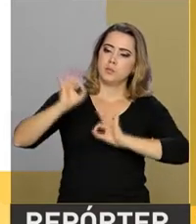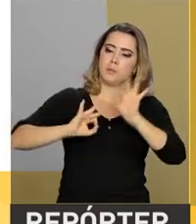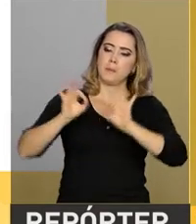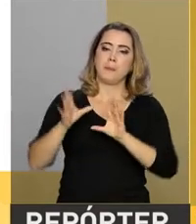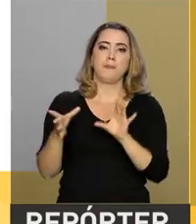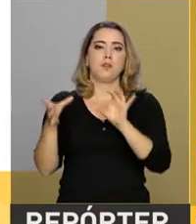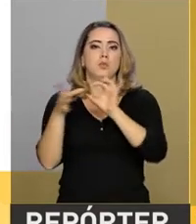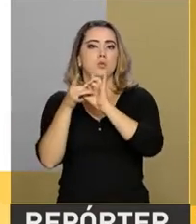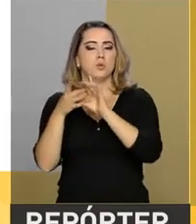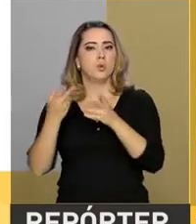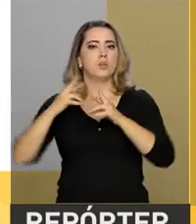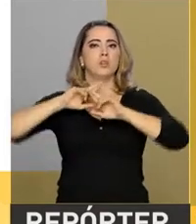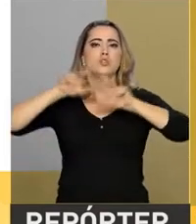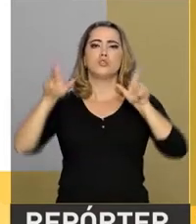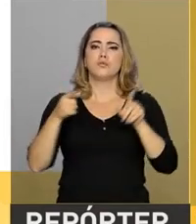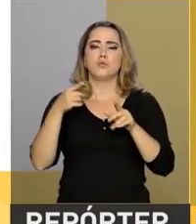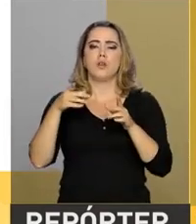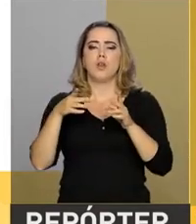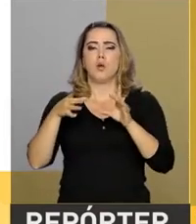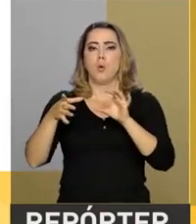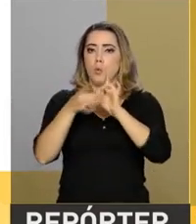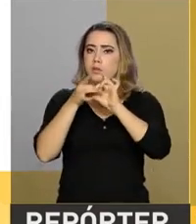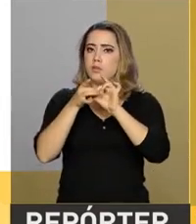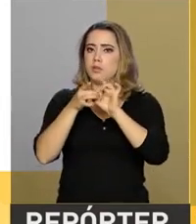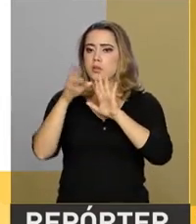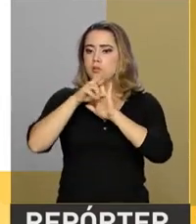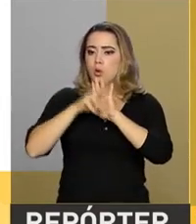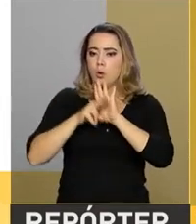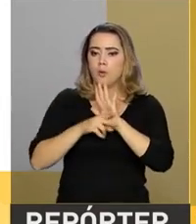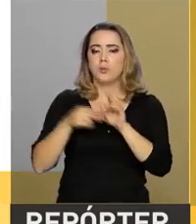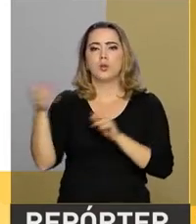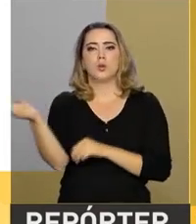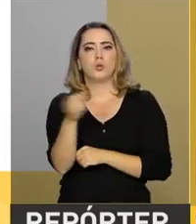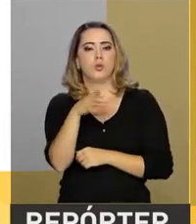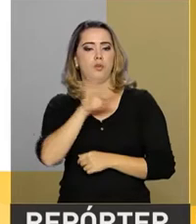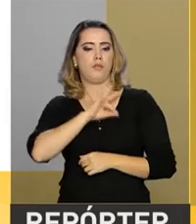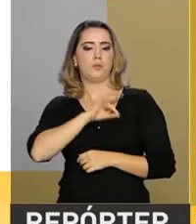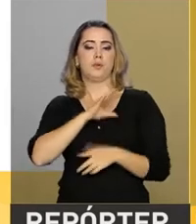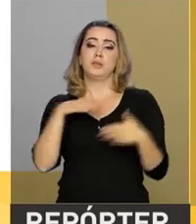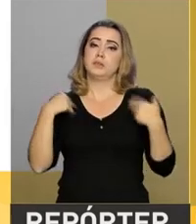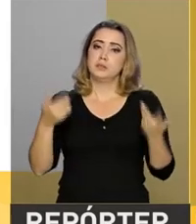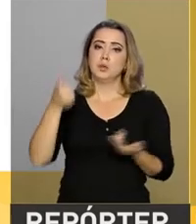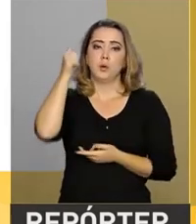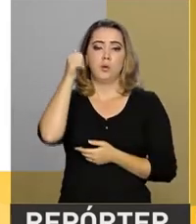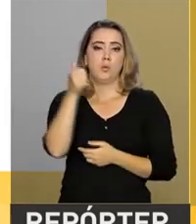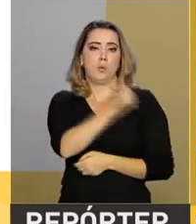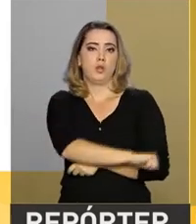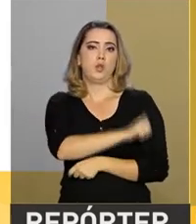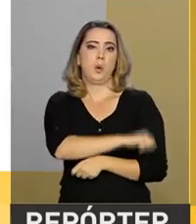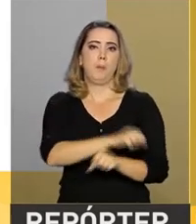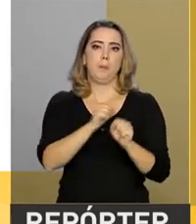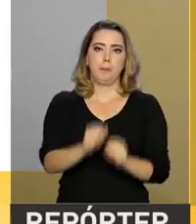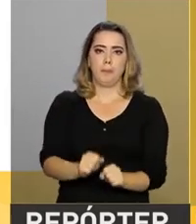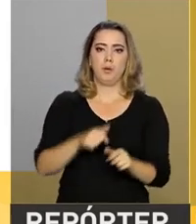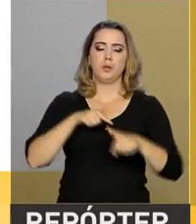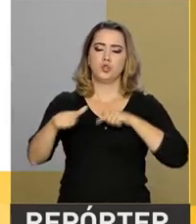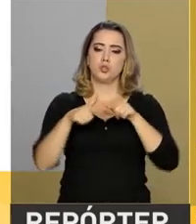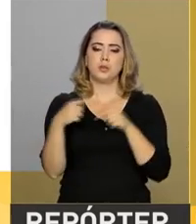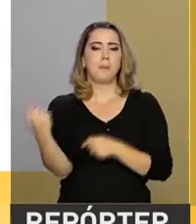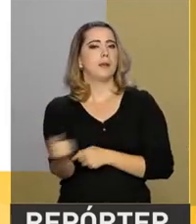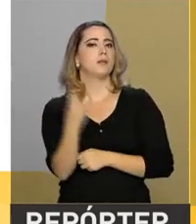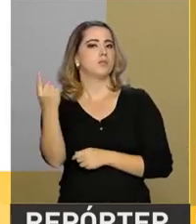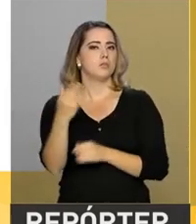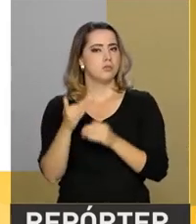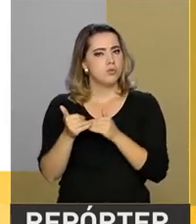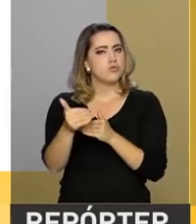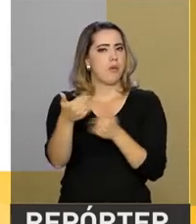das polícias. Então, o Rio de Janeiro volta a ter condições de caminhar com as suas próprias pernas, não só dentro da segurança, mas em outras